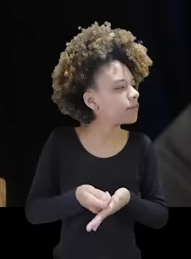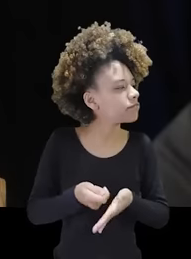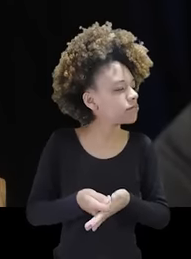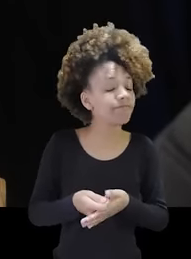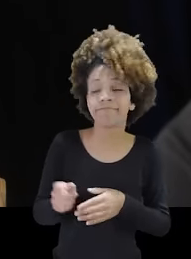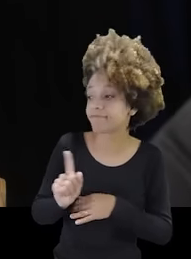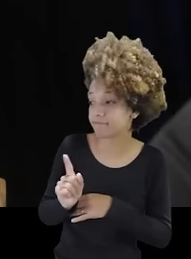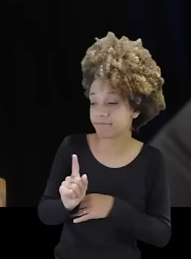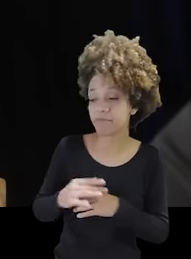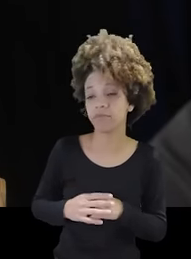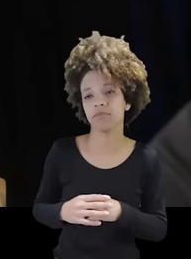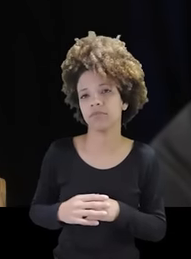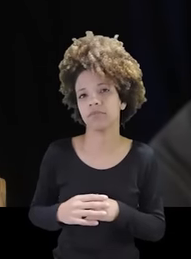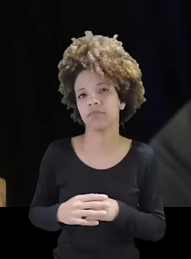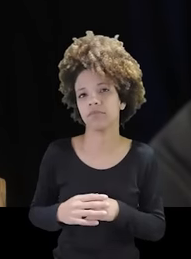patriarcal